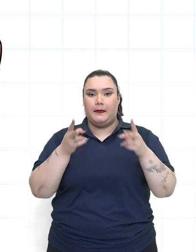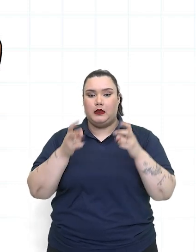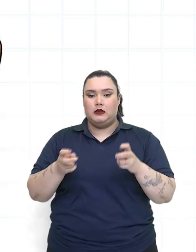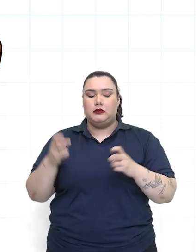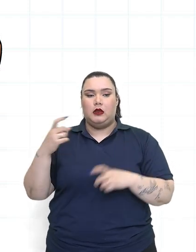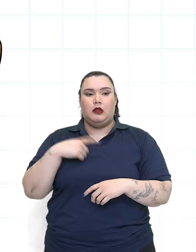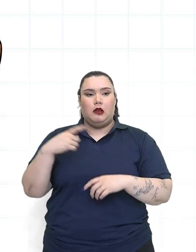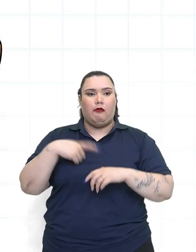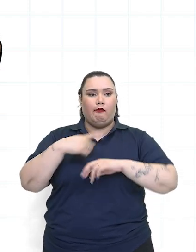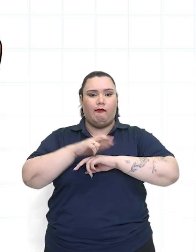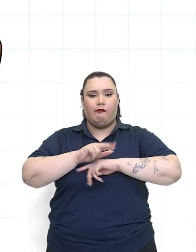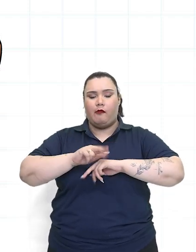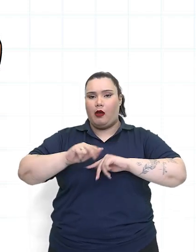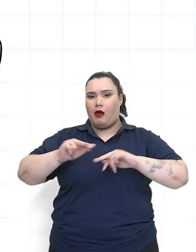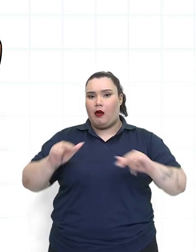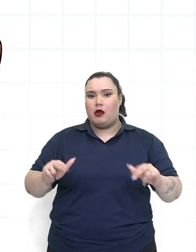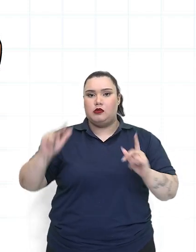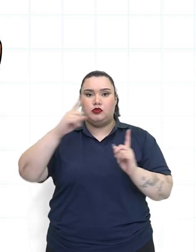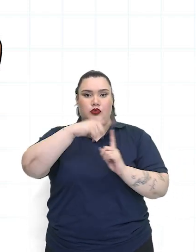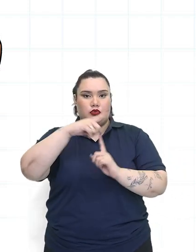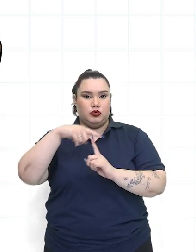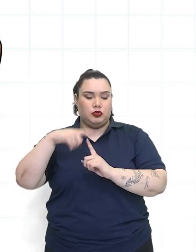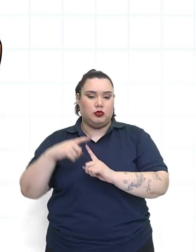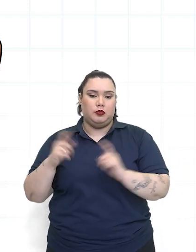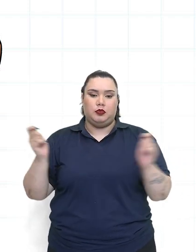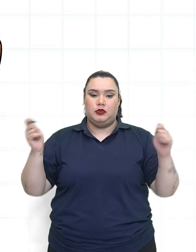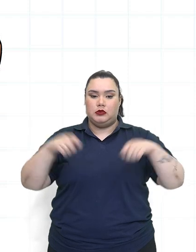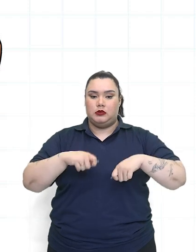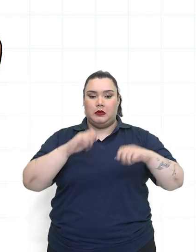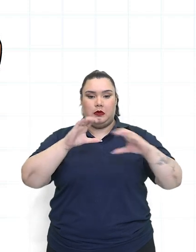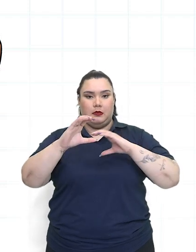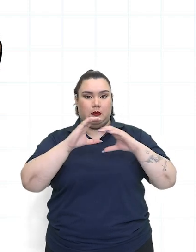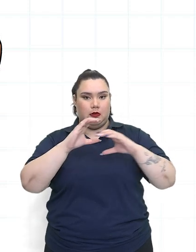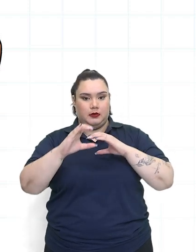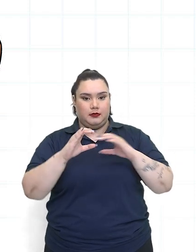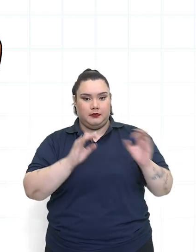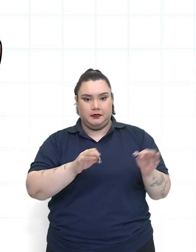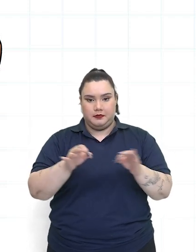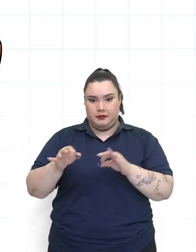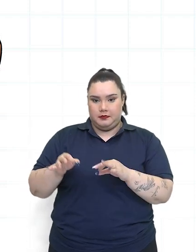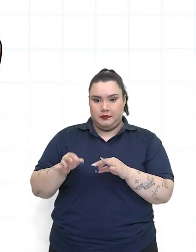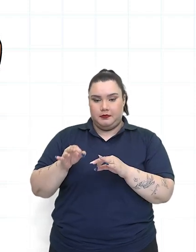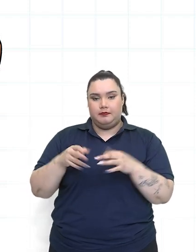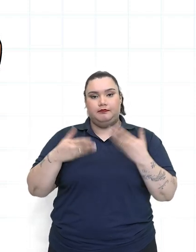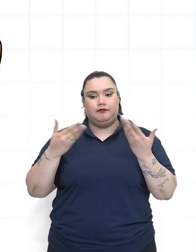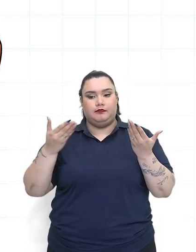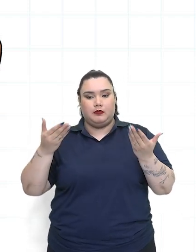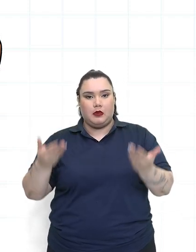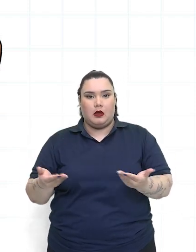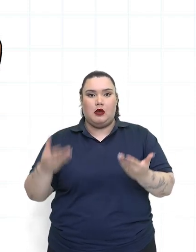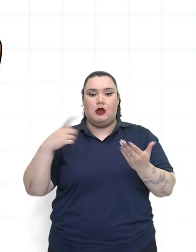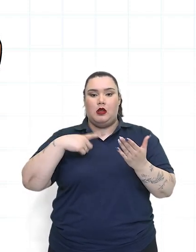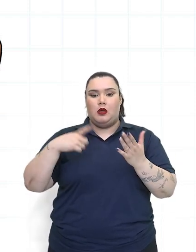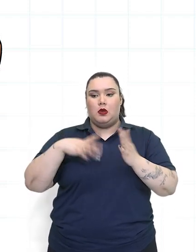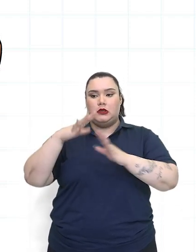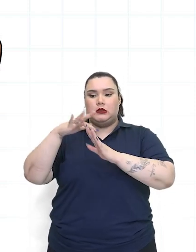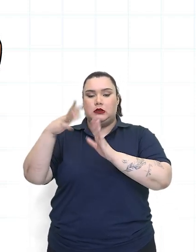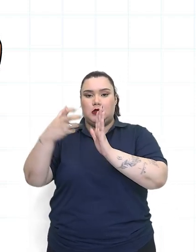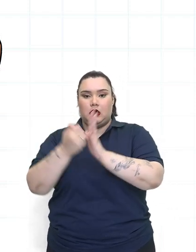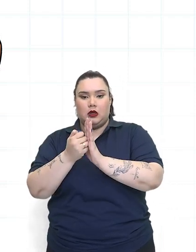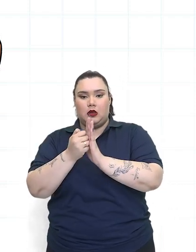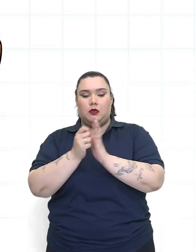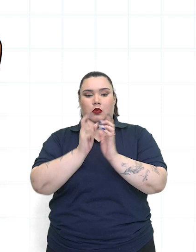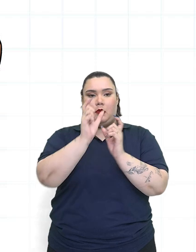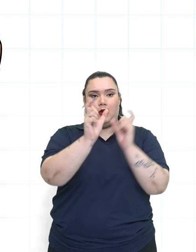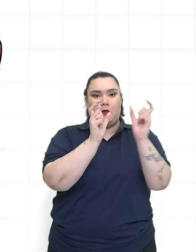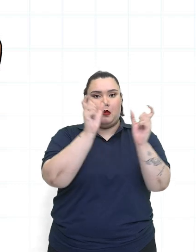existem várias formas de se comunicar, né? Então, a cada símbolo, a cada